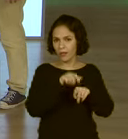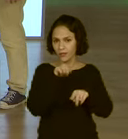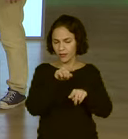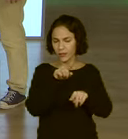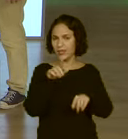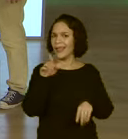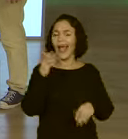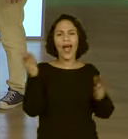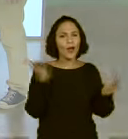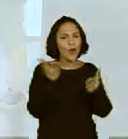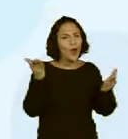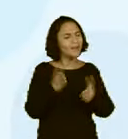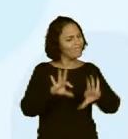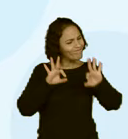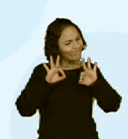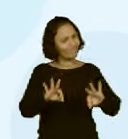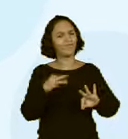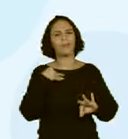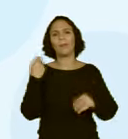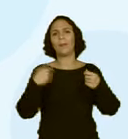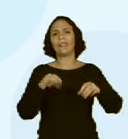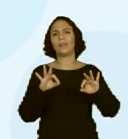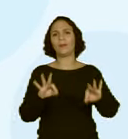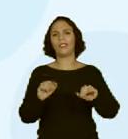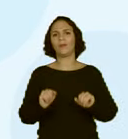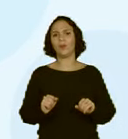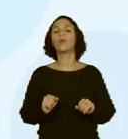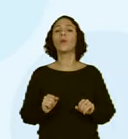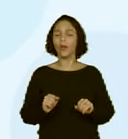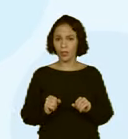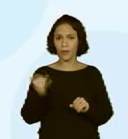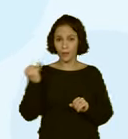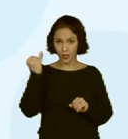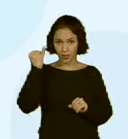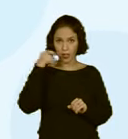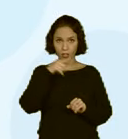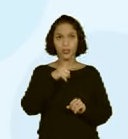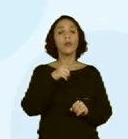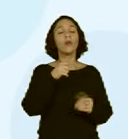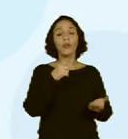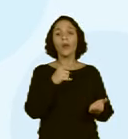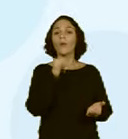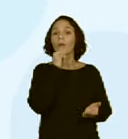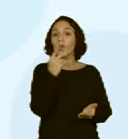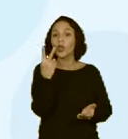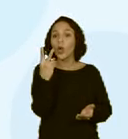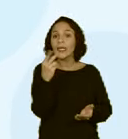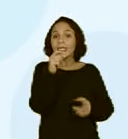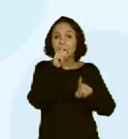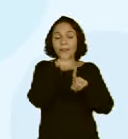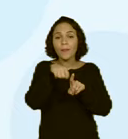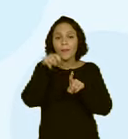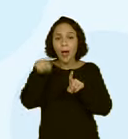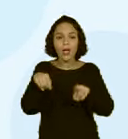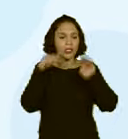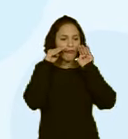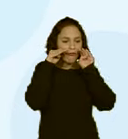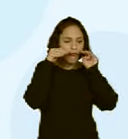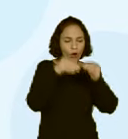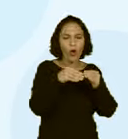mais importante aqui nesse momento. Então, o tênis eu vou concentrar os 2 meses